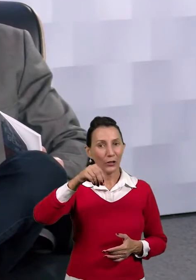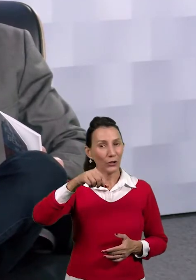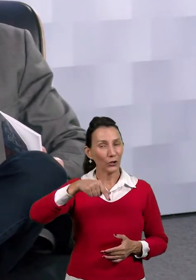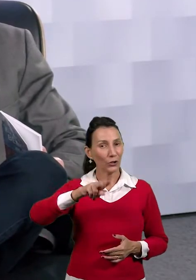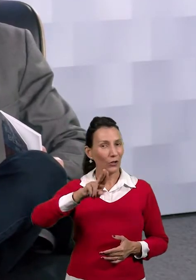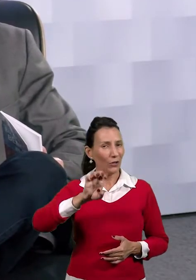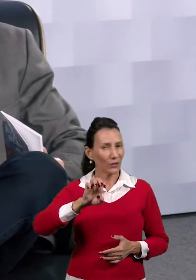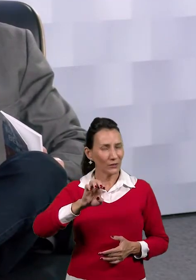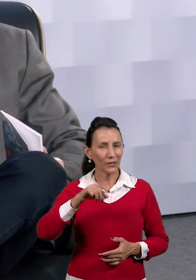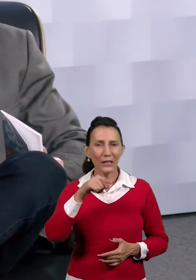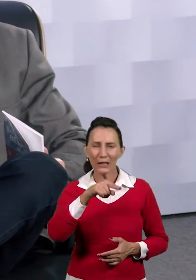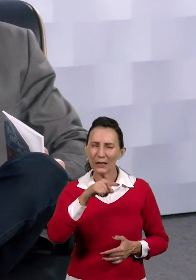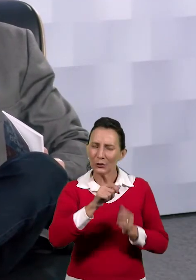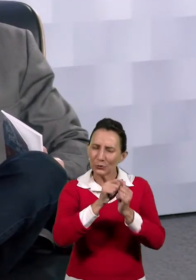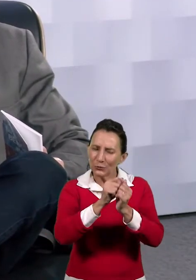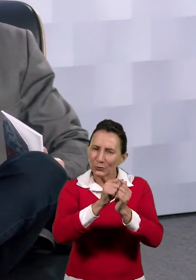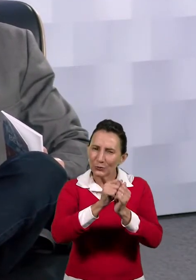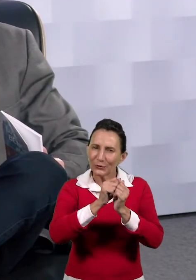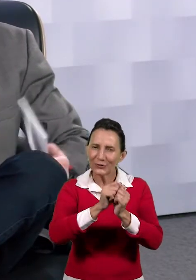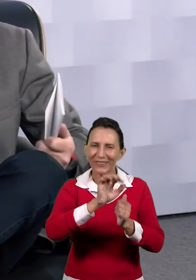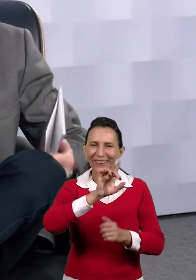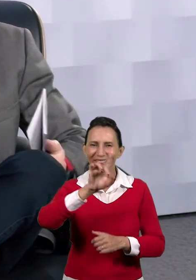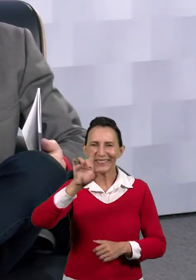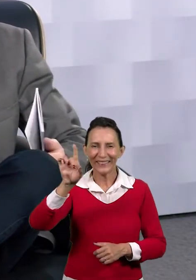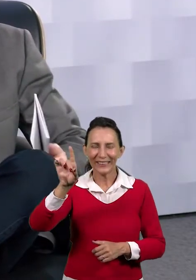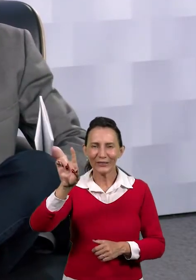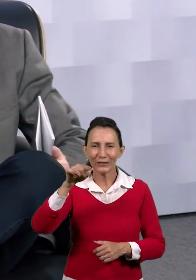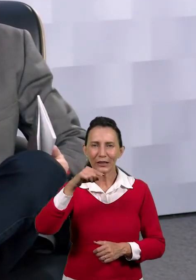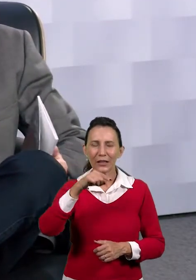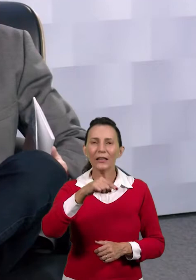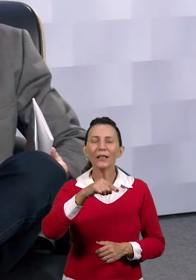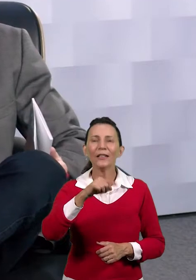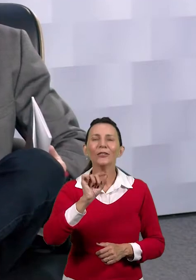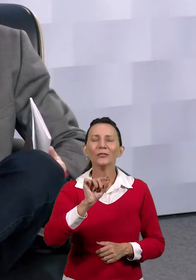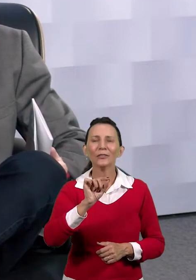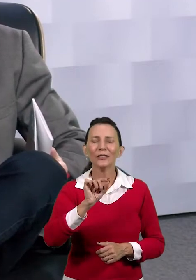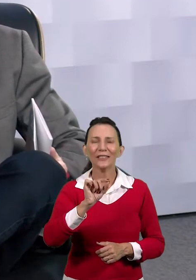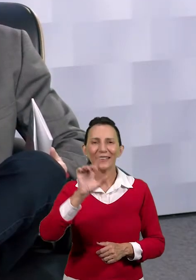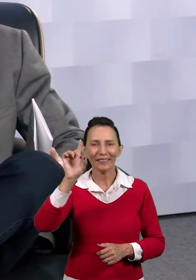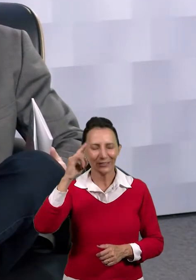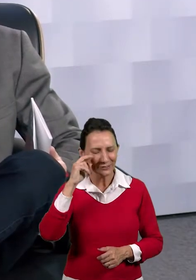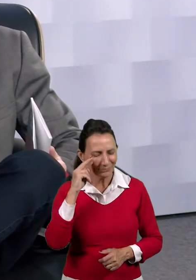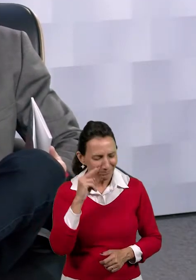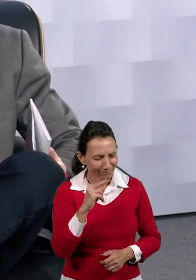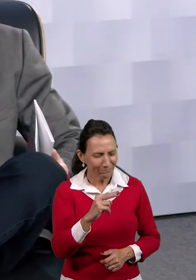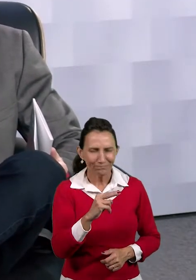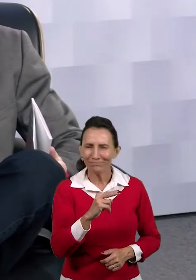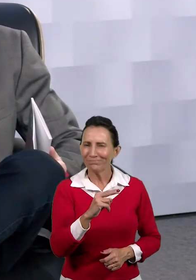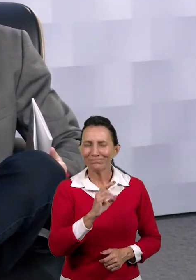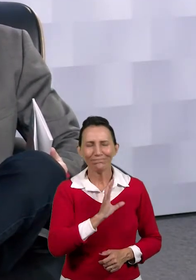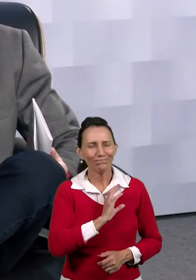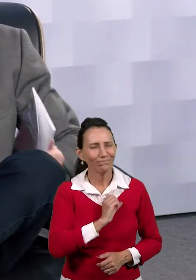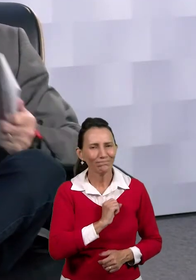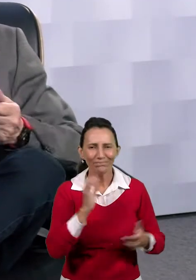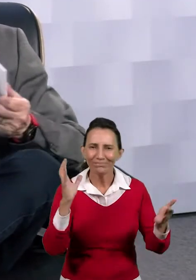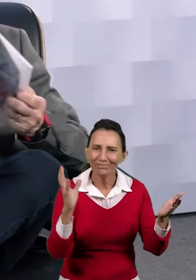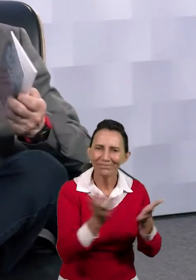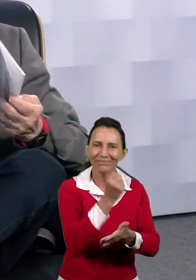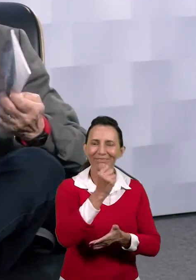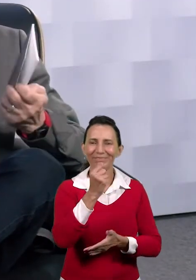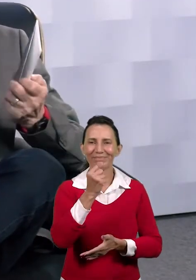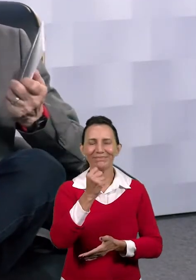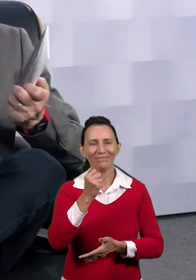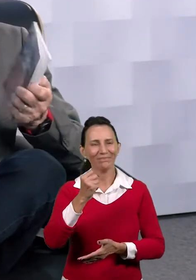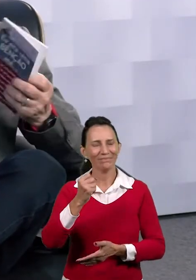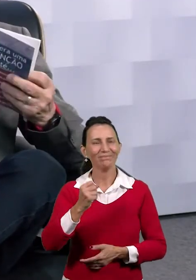Deus de tal maneira que ele deixou de existir e Deus o tomou para si. Então você vai ver